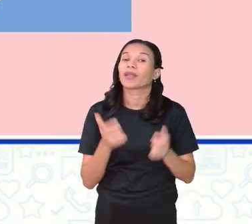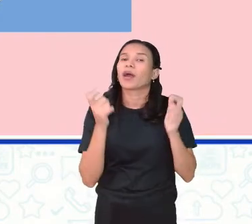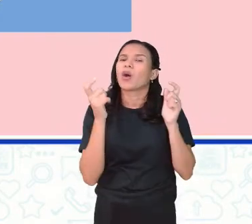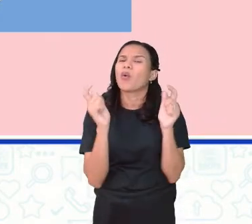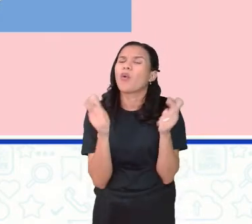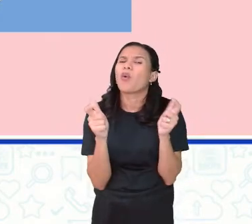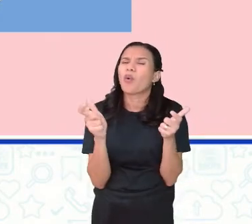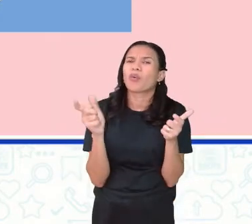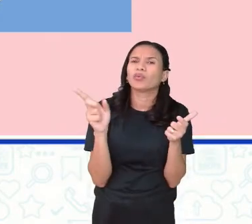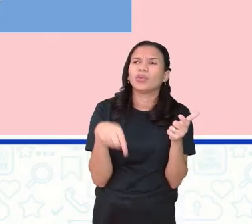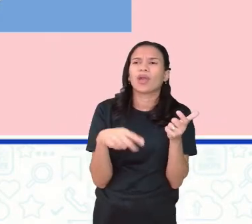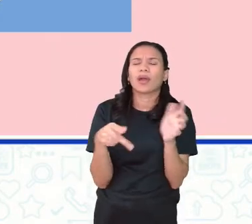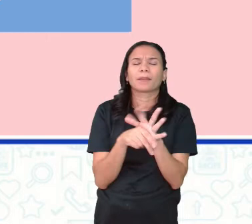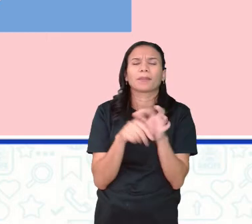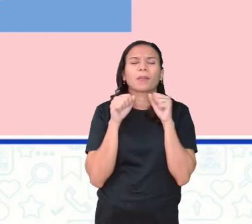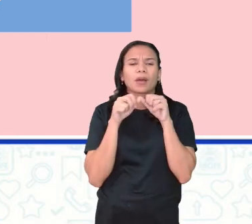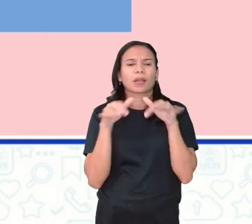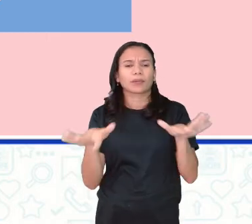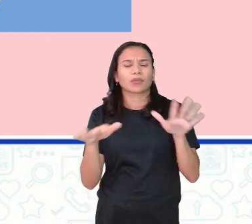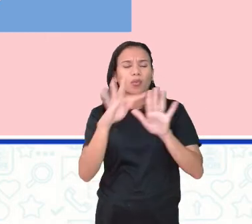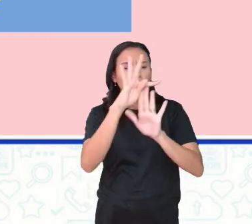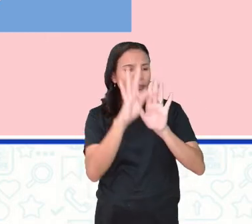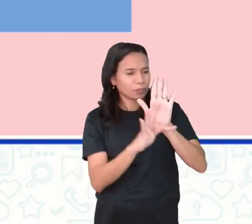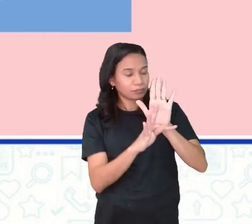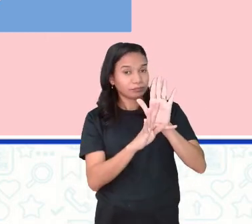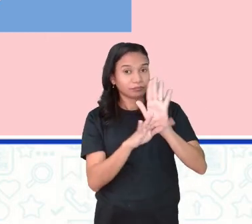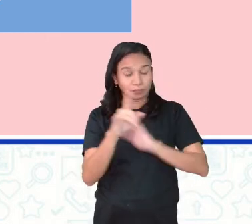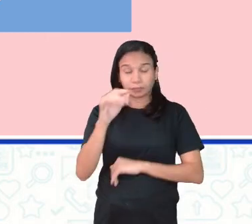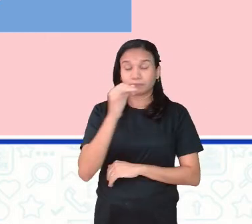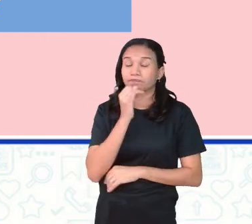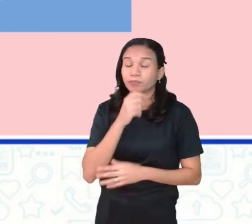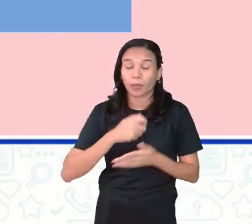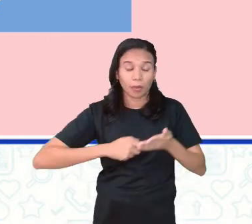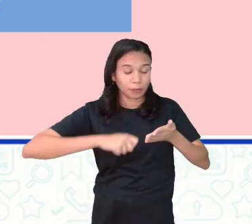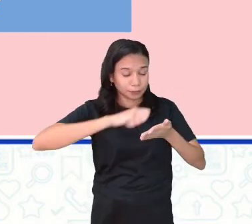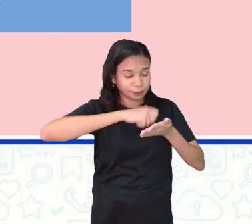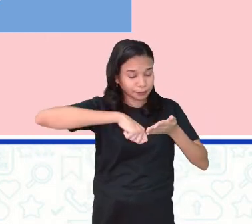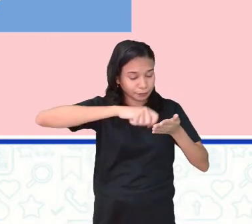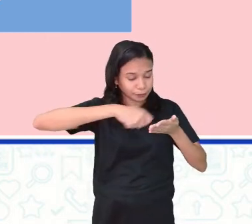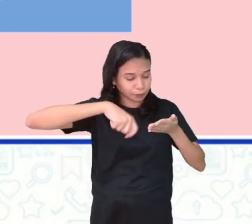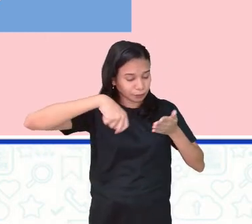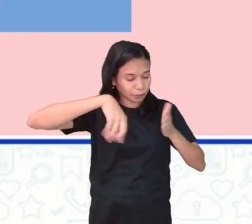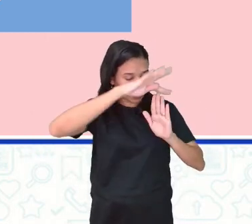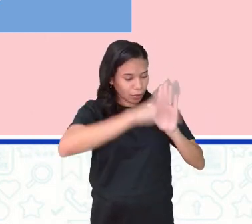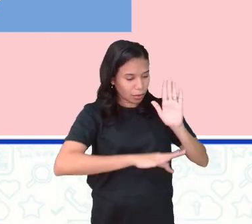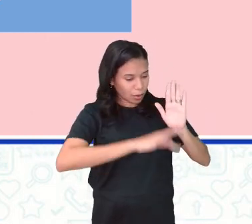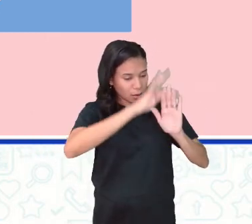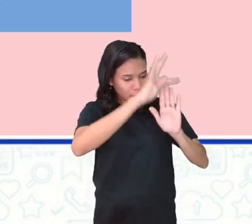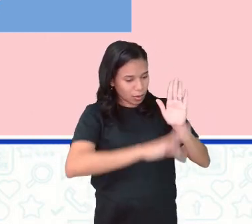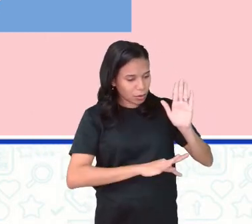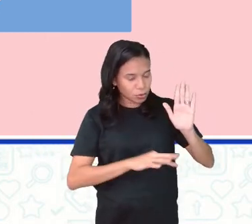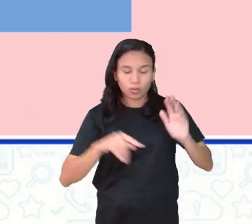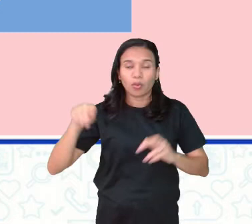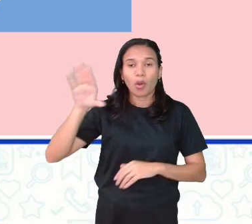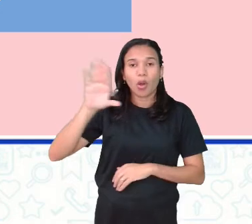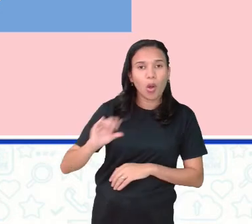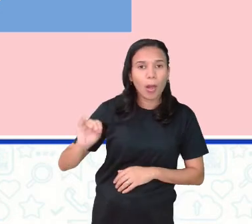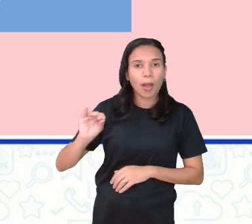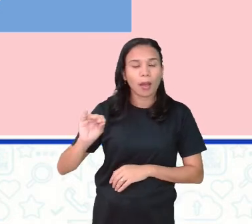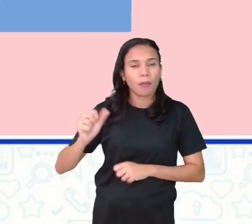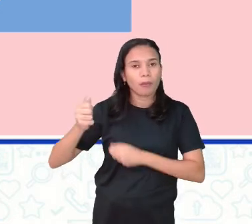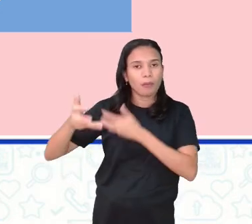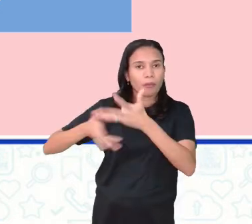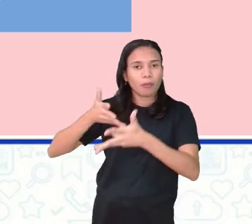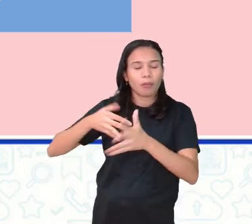Onde será a circulação do meu texto? Você produz um texto, e aí um texto oral, um texto escrito,